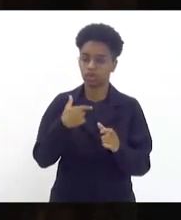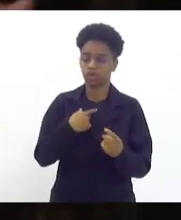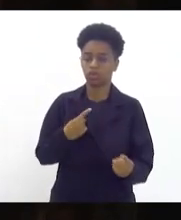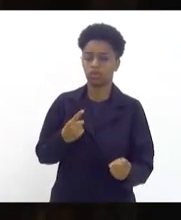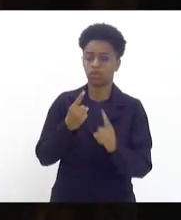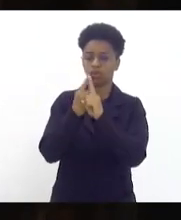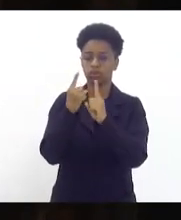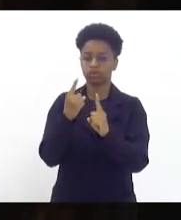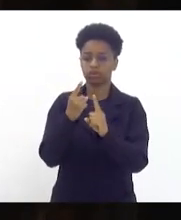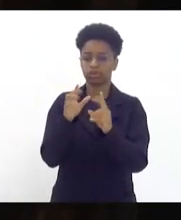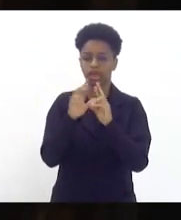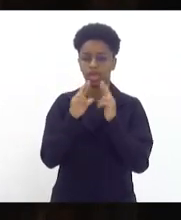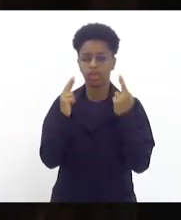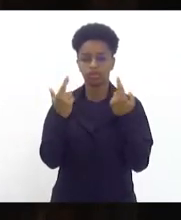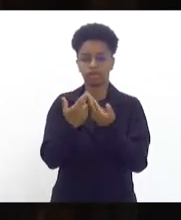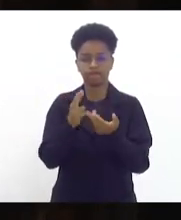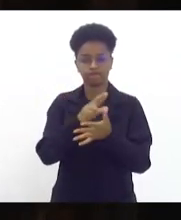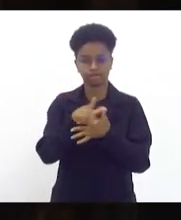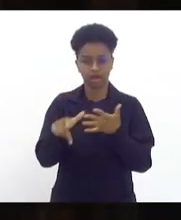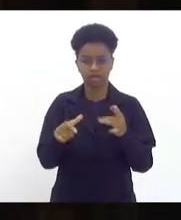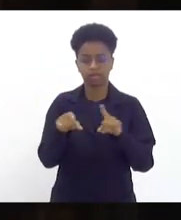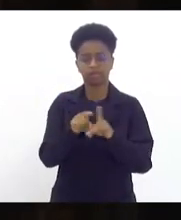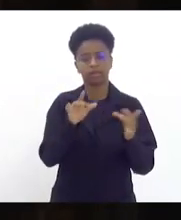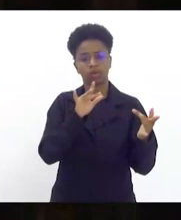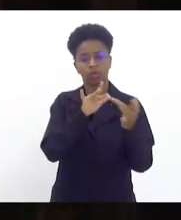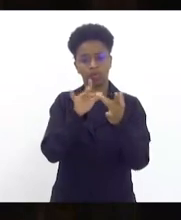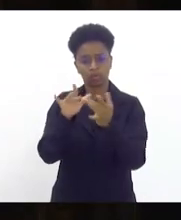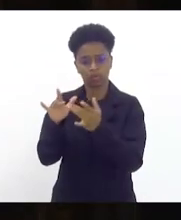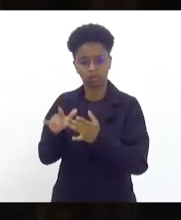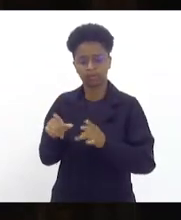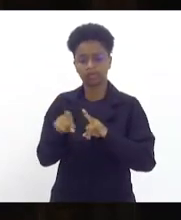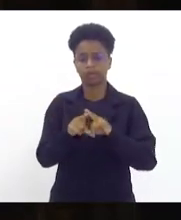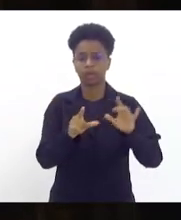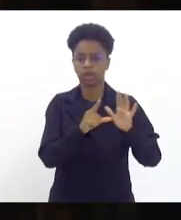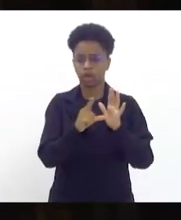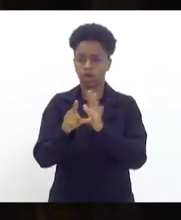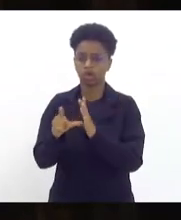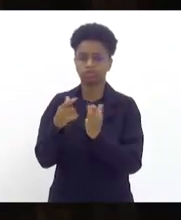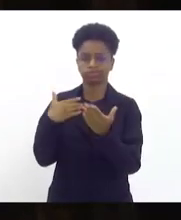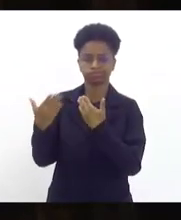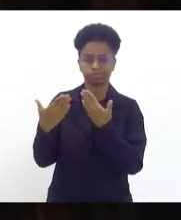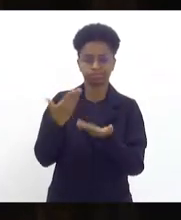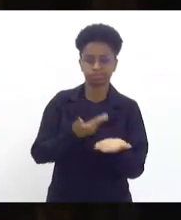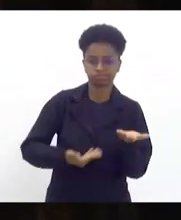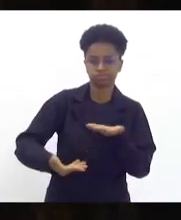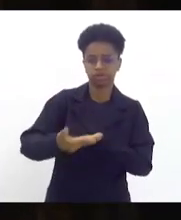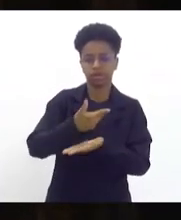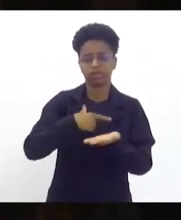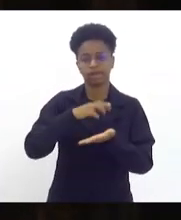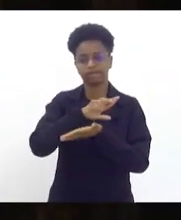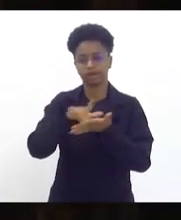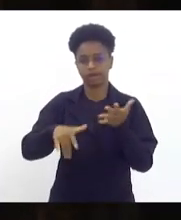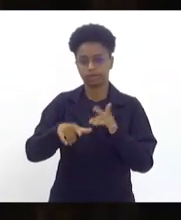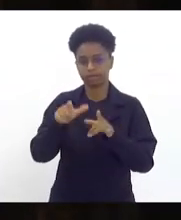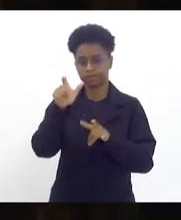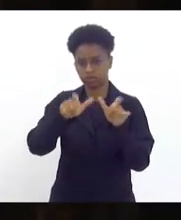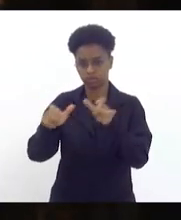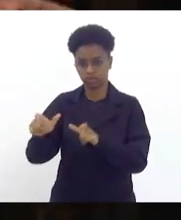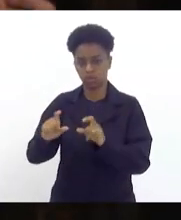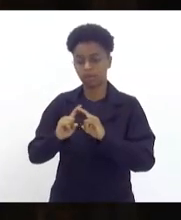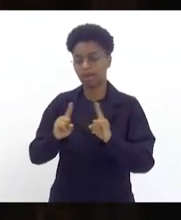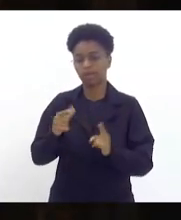reuniões e contatos estabelecimentos de Laços e Pontes com várias pessoas não tendo ali